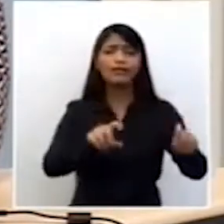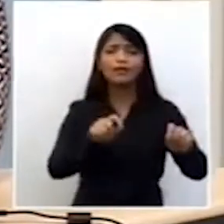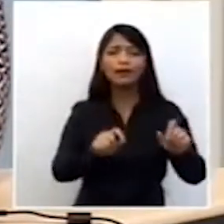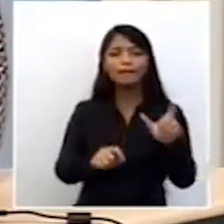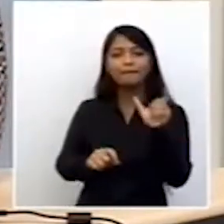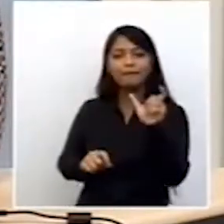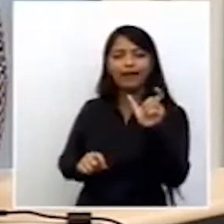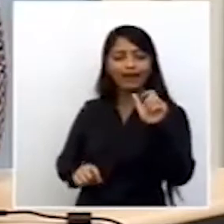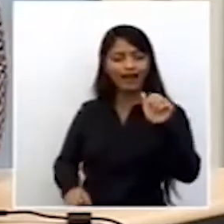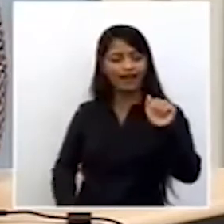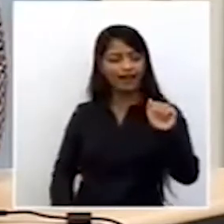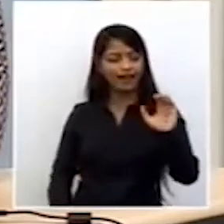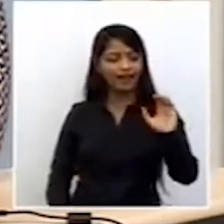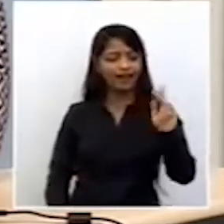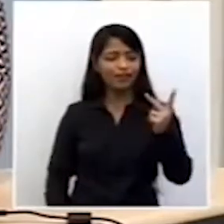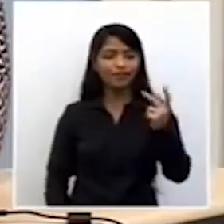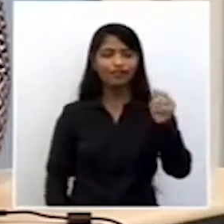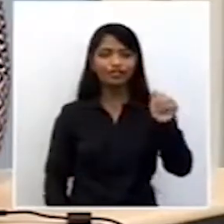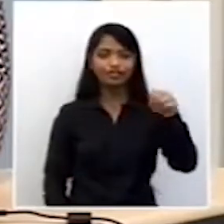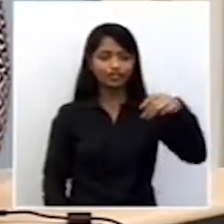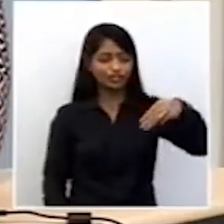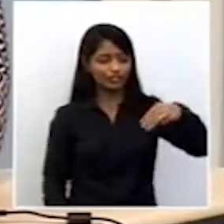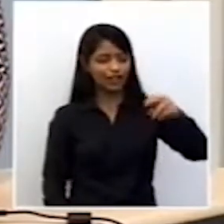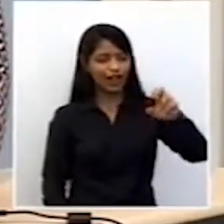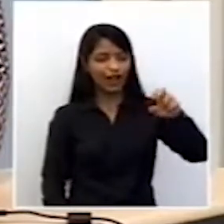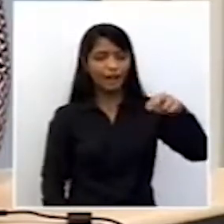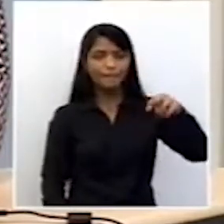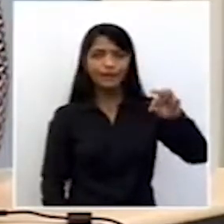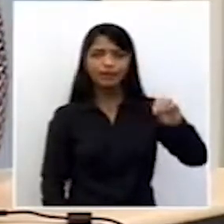também já ultrapassada, que